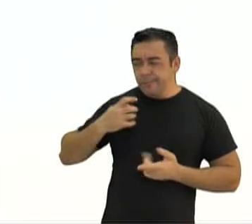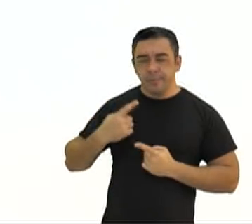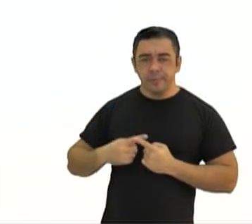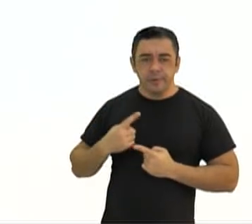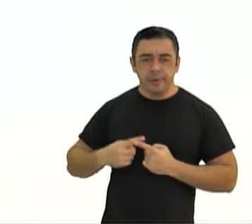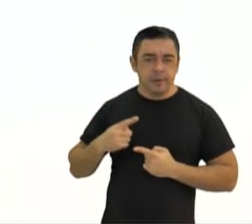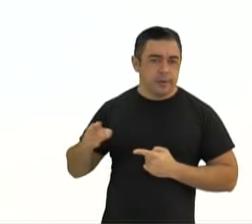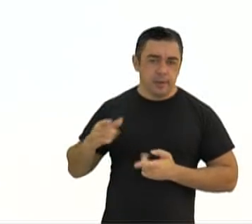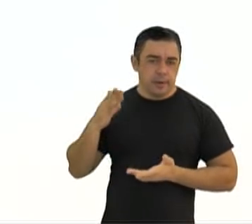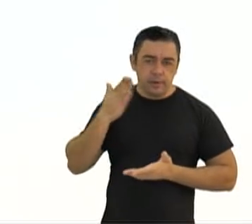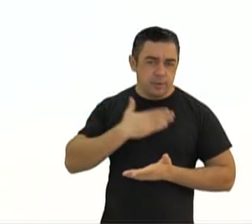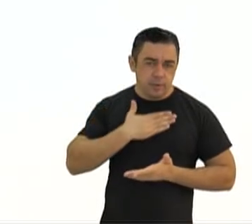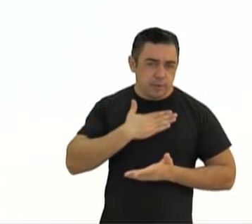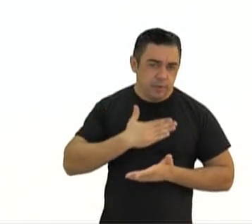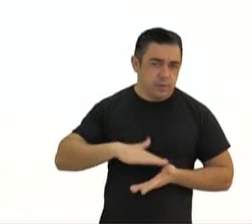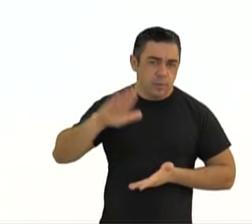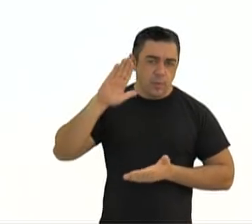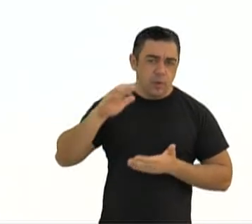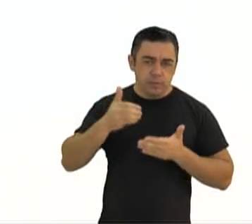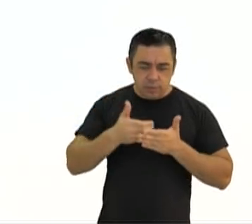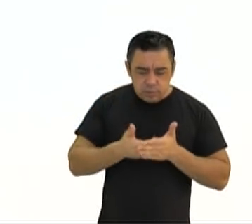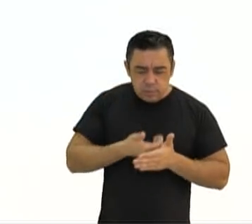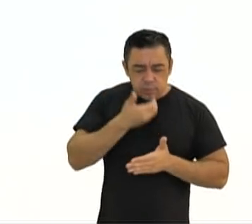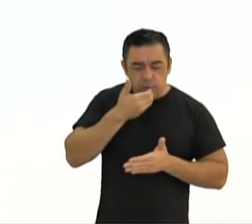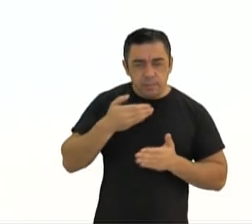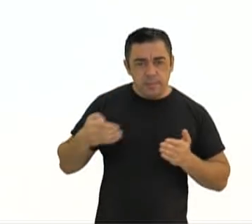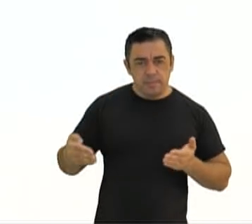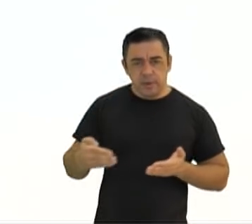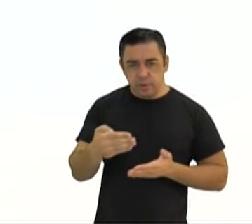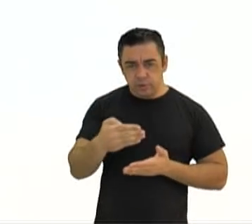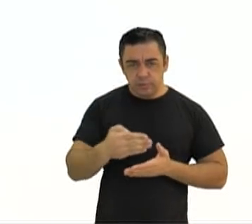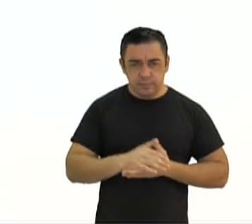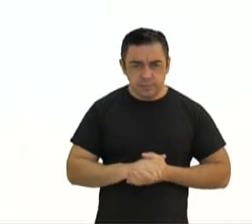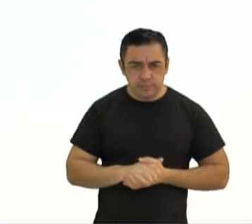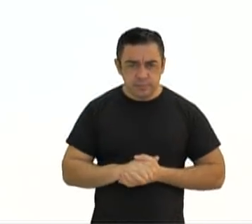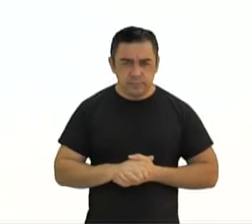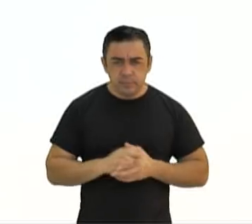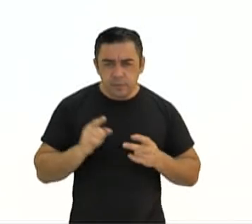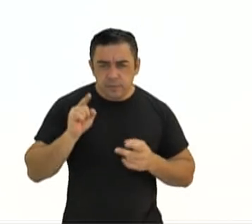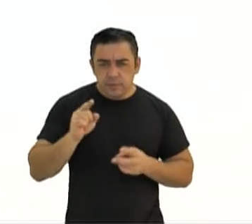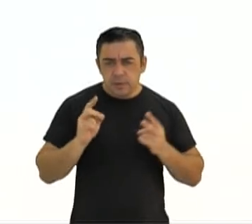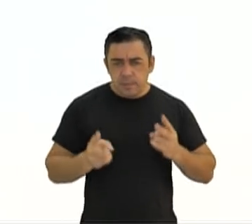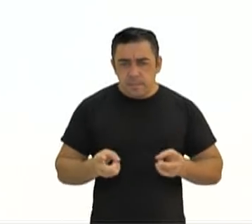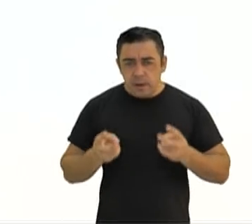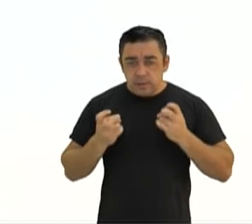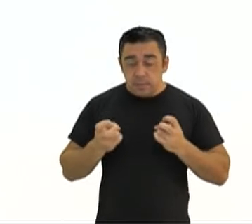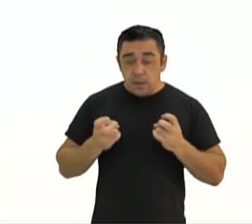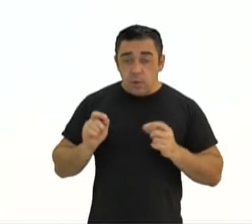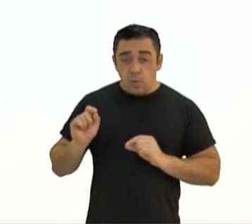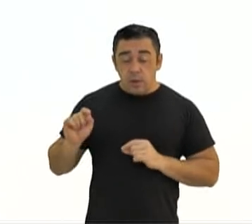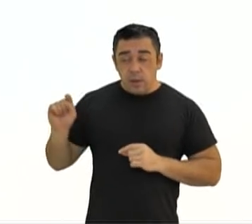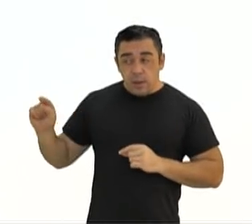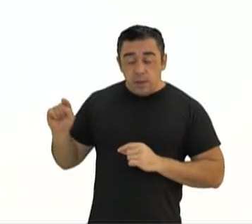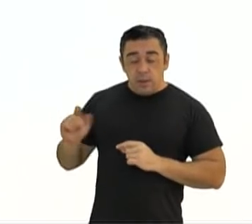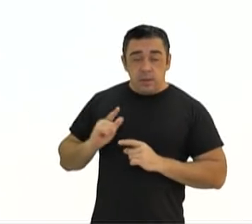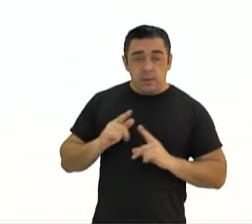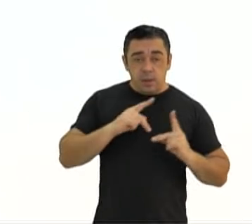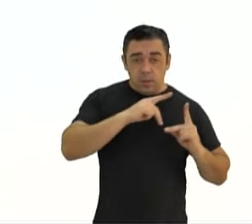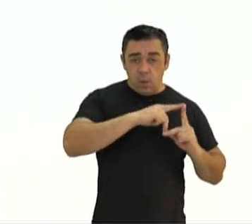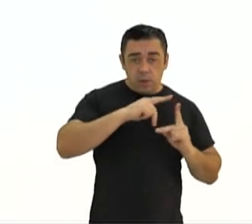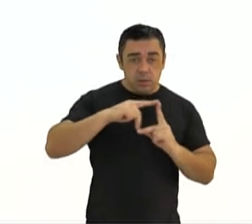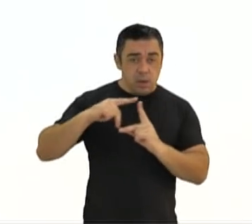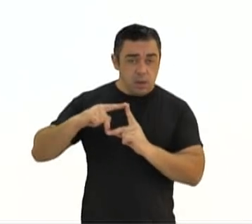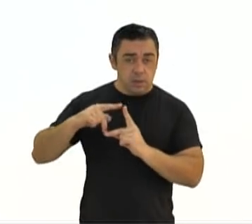porque era sobre sopa, a receita. Estão percebendo que no quadrinho anterior a gente